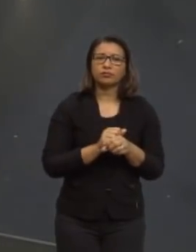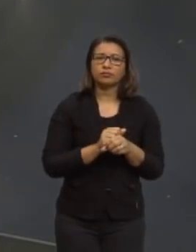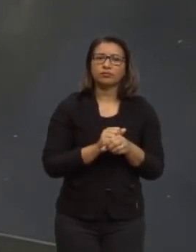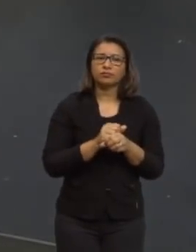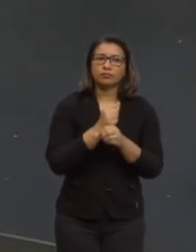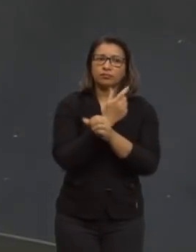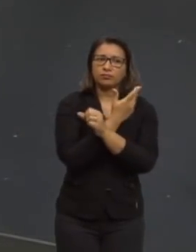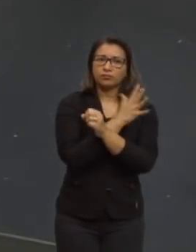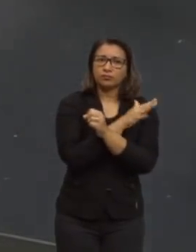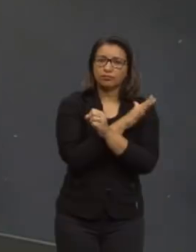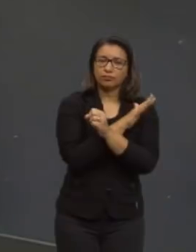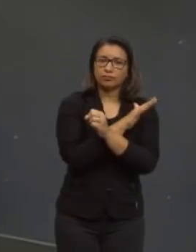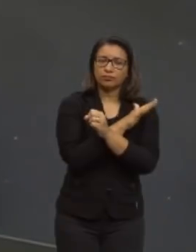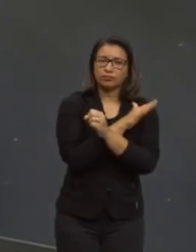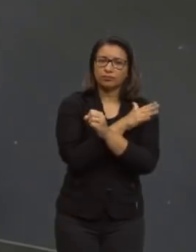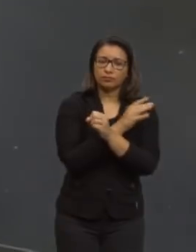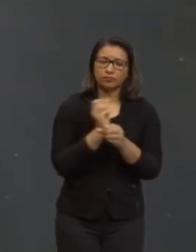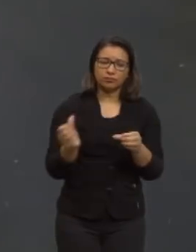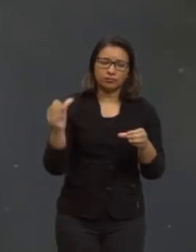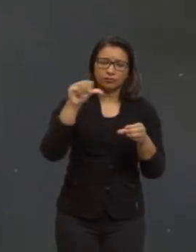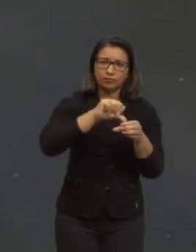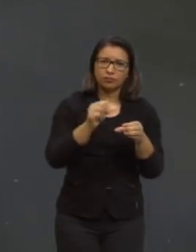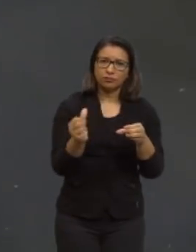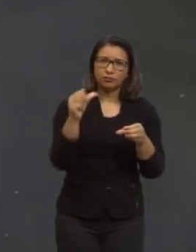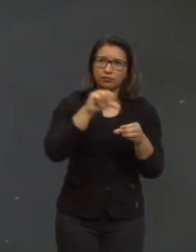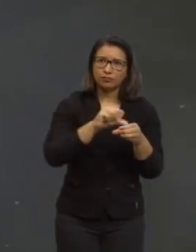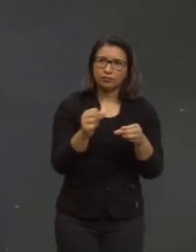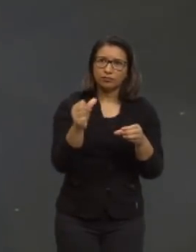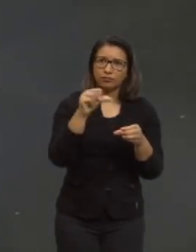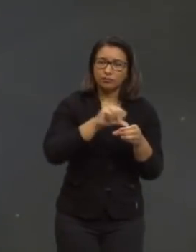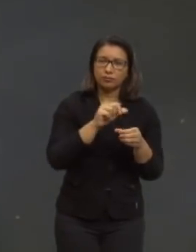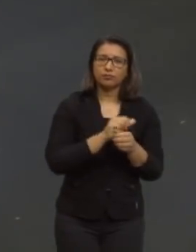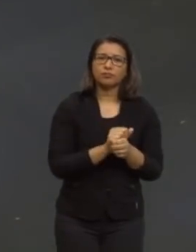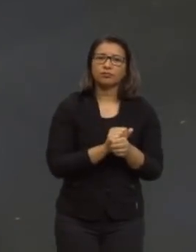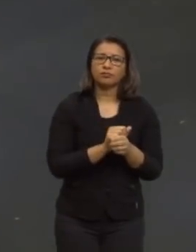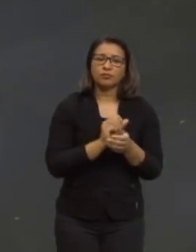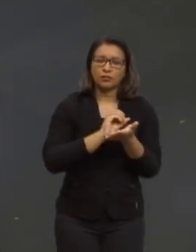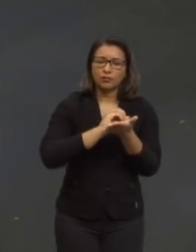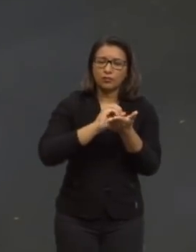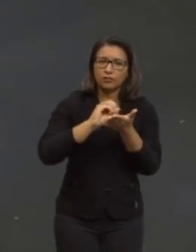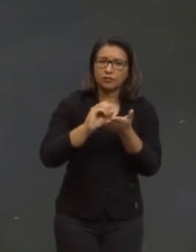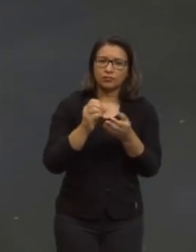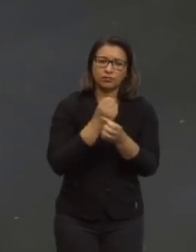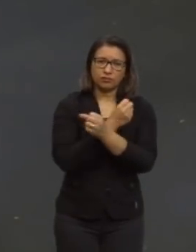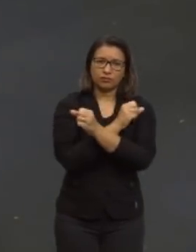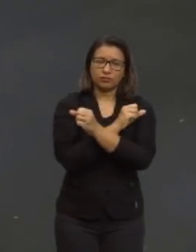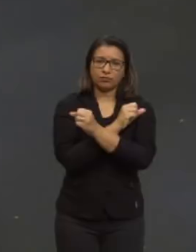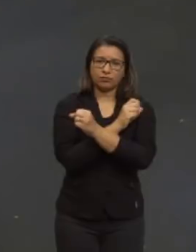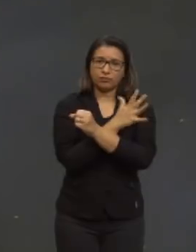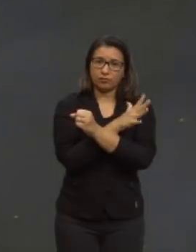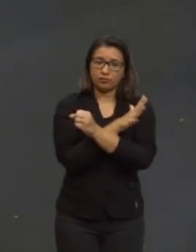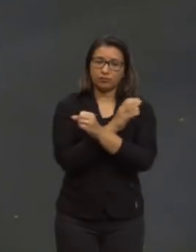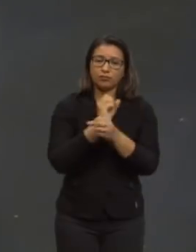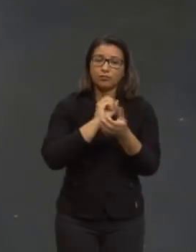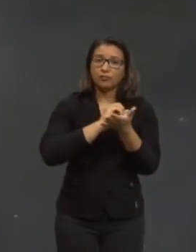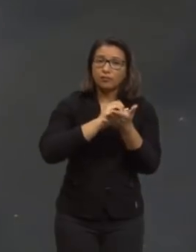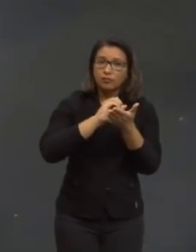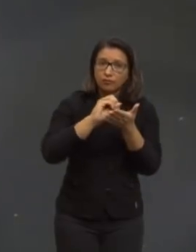oxálico o que que é o ácido oxálico é um ácido orgânico a gente não viu ainda